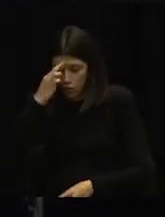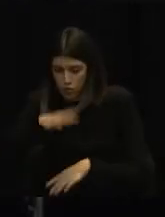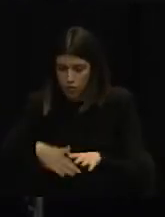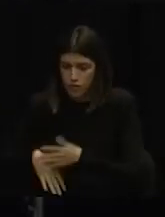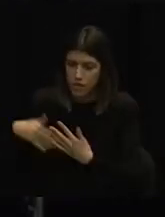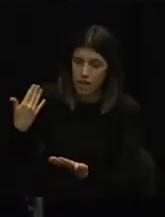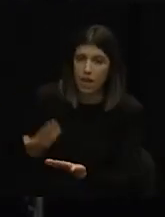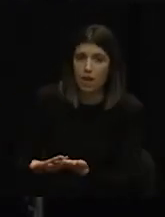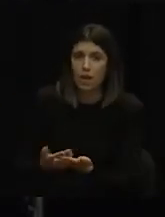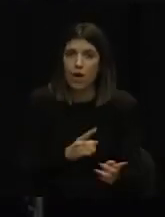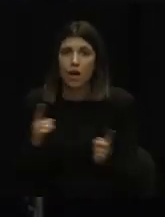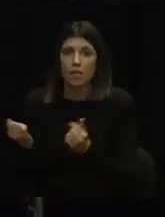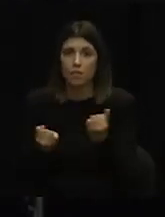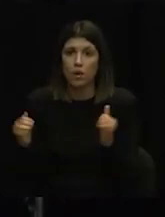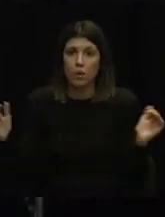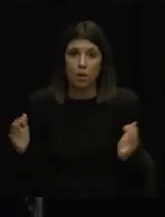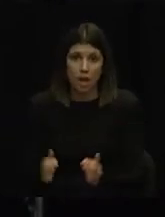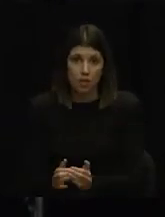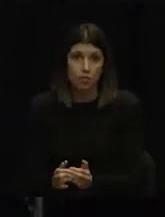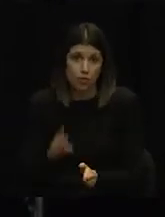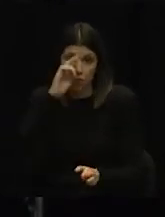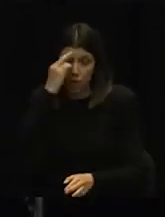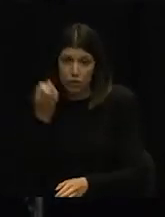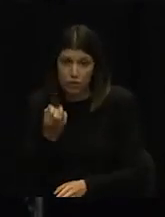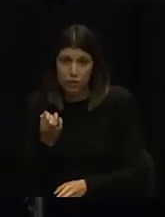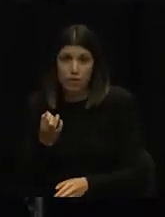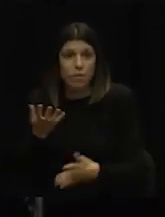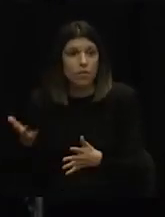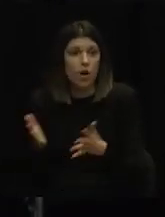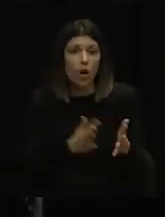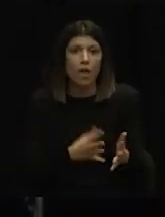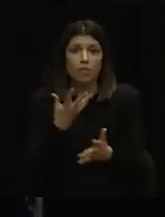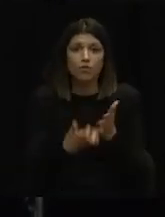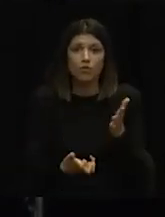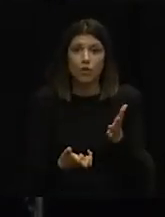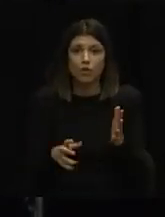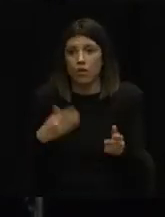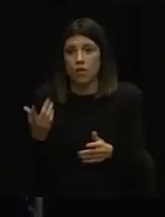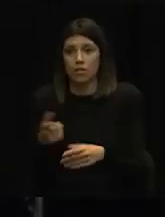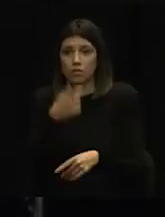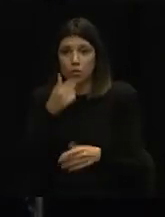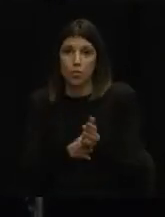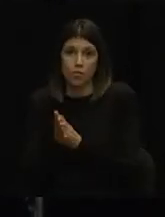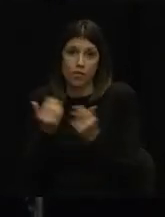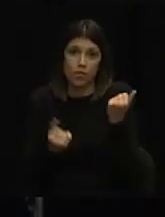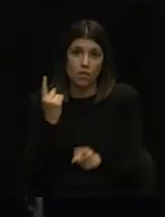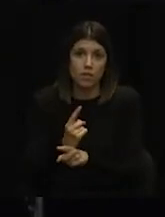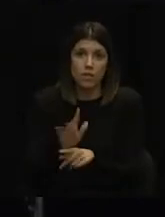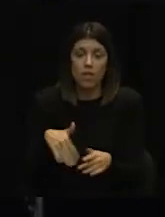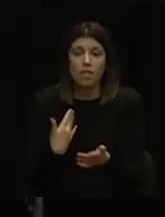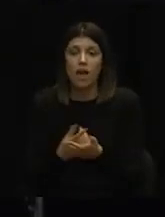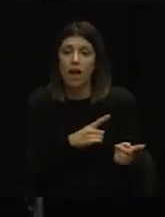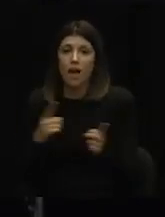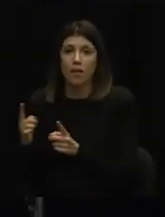esforços têm sido feitos para a reação do tráfico em Lisboa e com o incentivo à utilização do automóvel esse primeiros 20 minutos grátis e sentido as